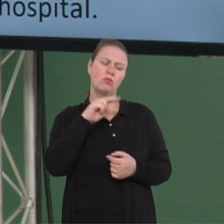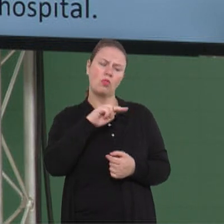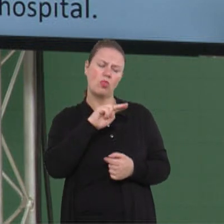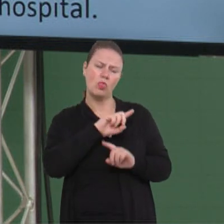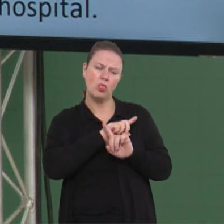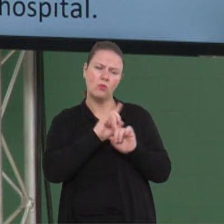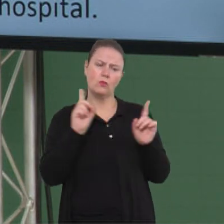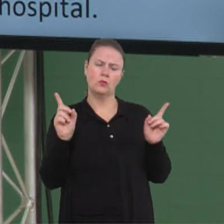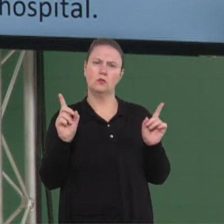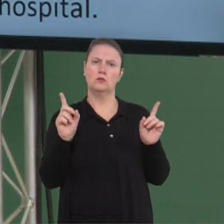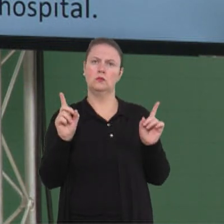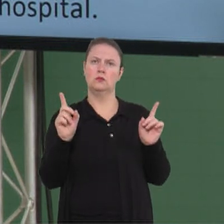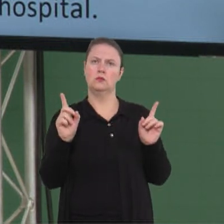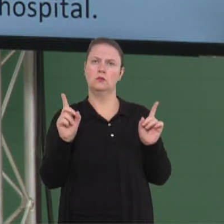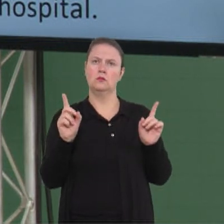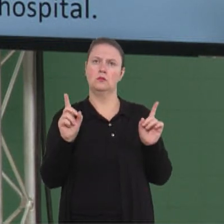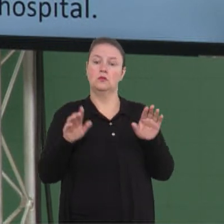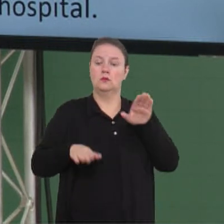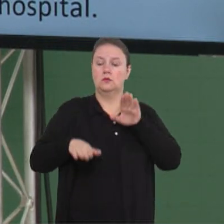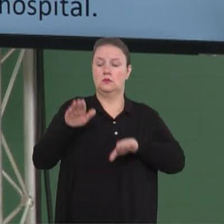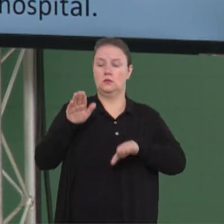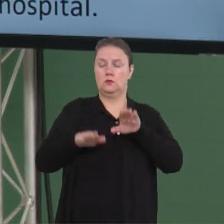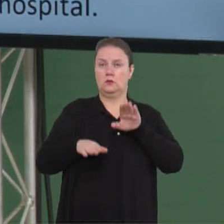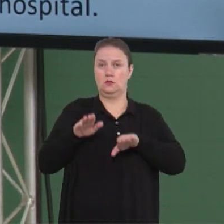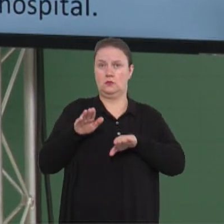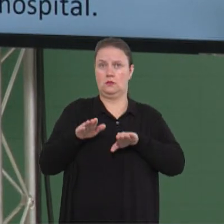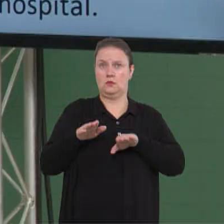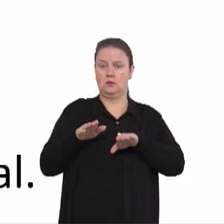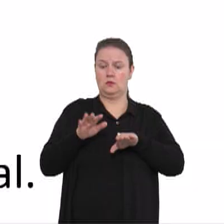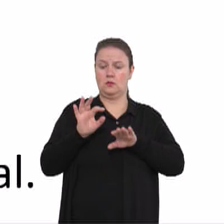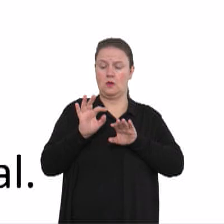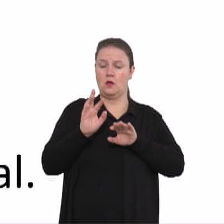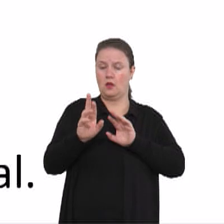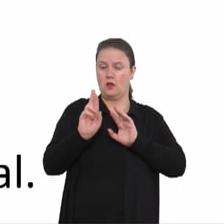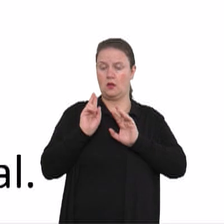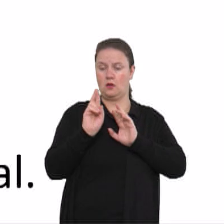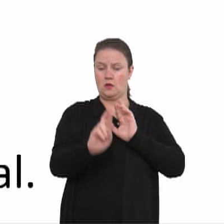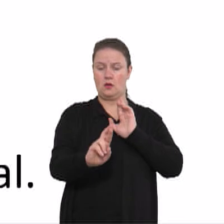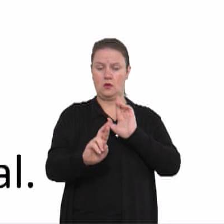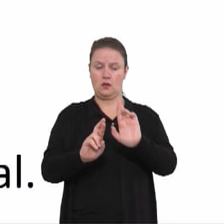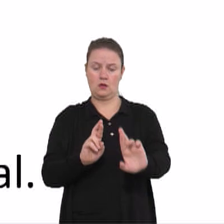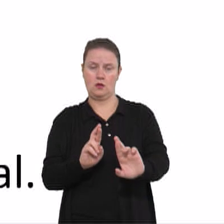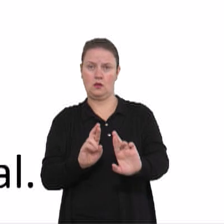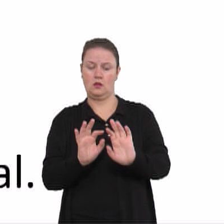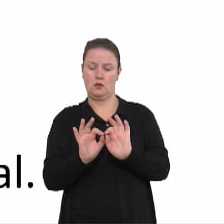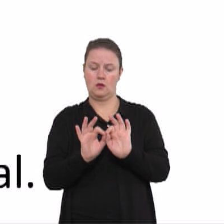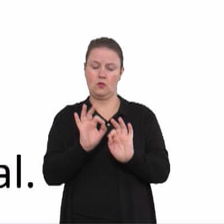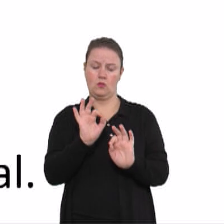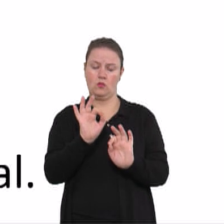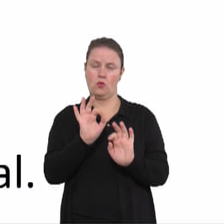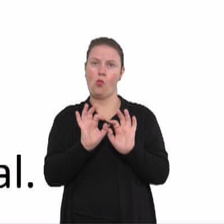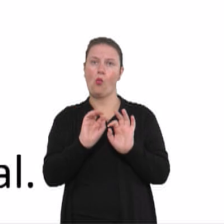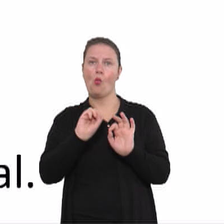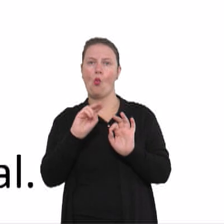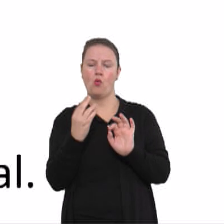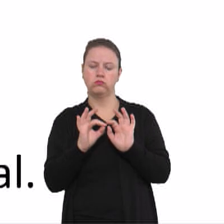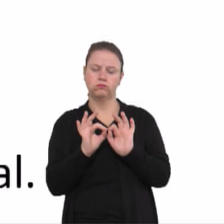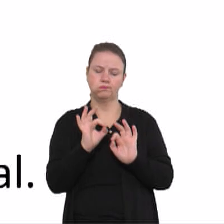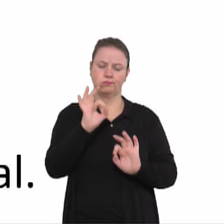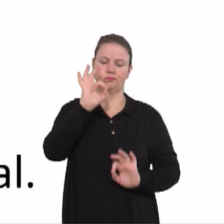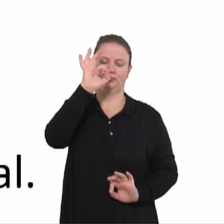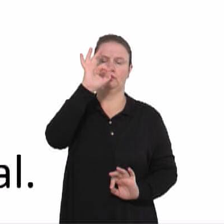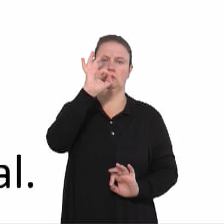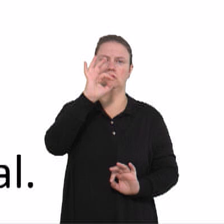se for a resposta cumprida é só repetir o resto da frase não jura visa record at